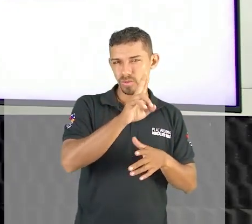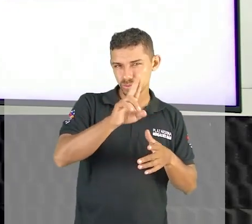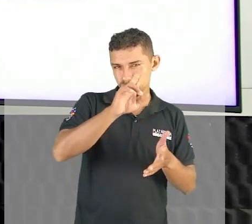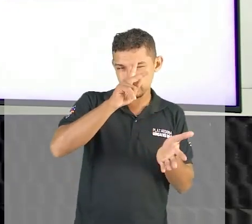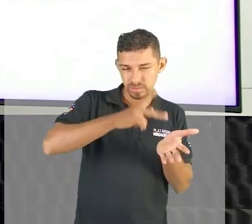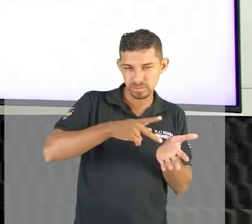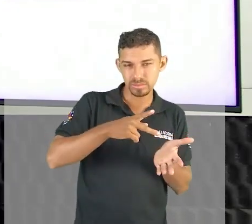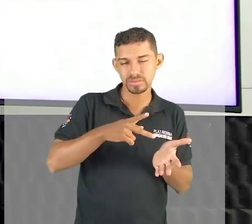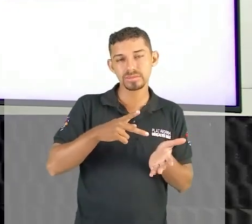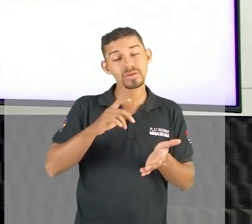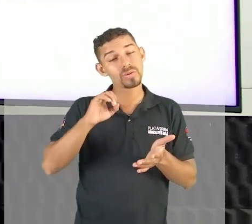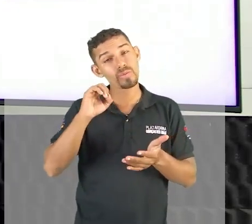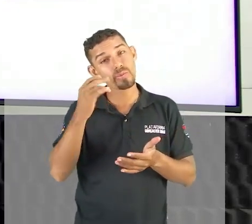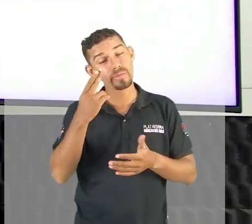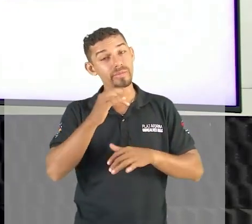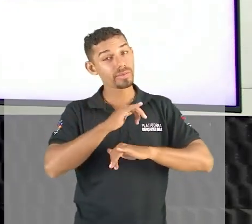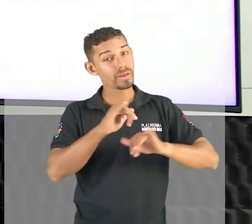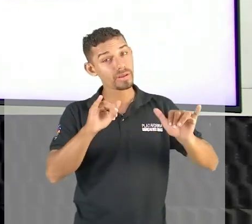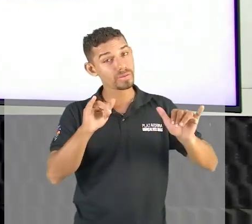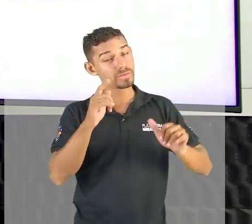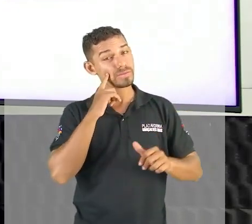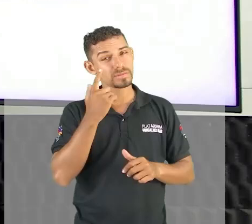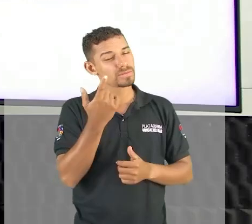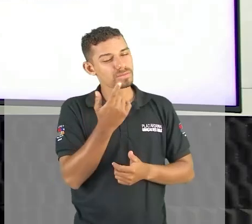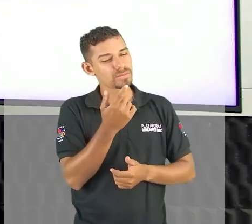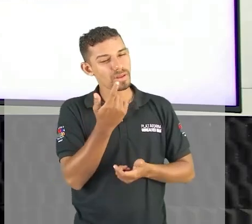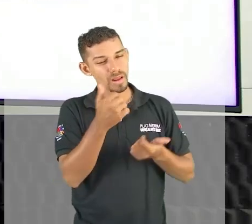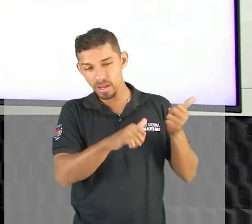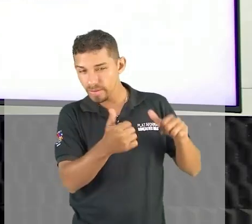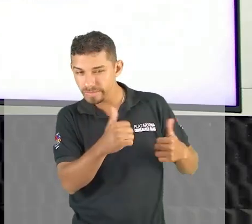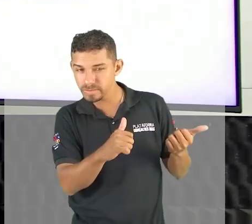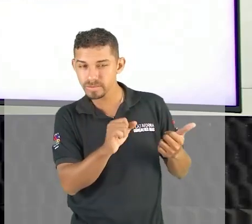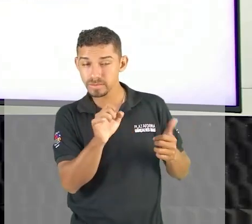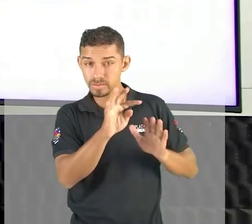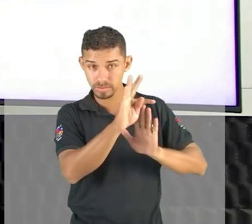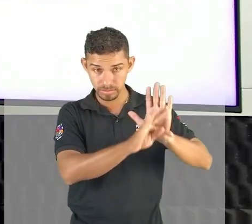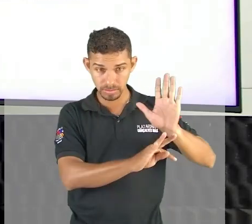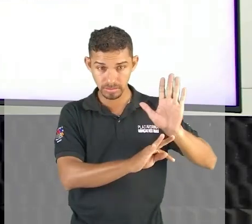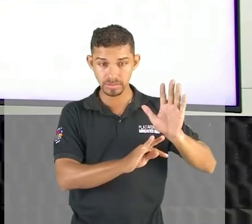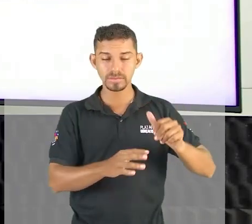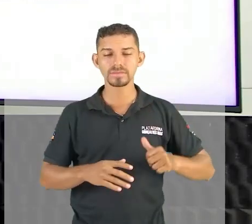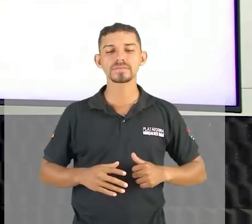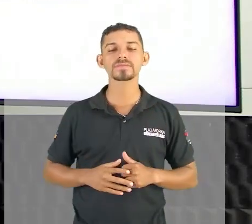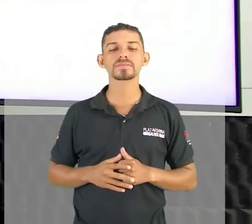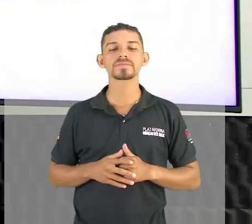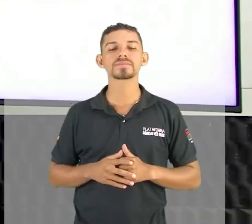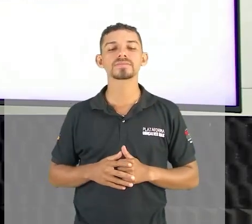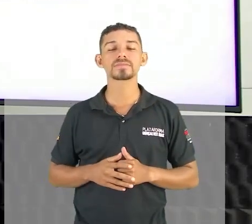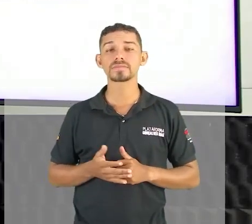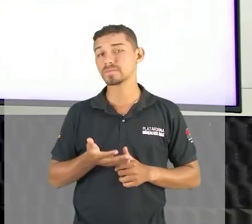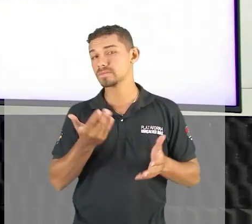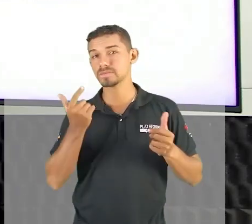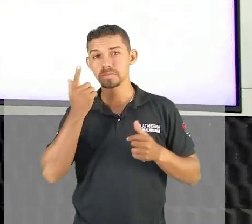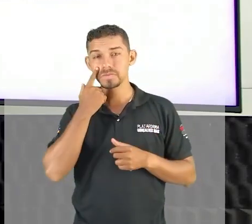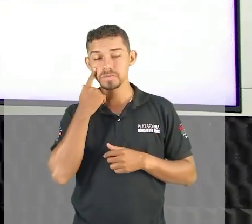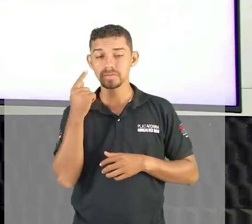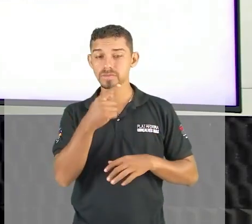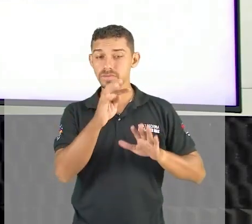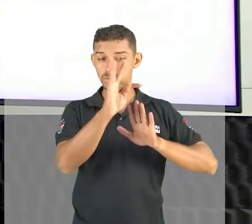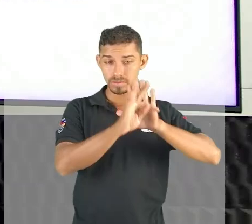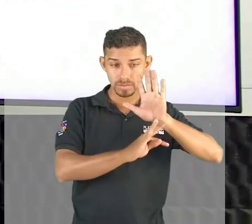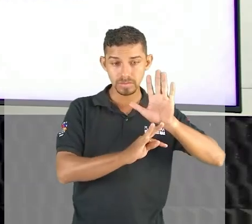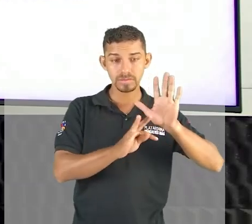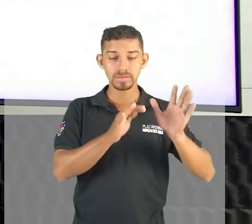Ou melhor essa informação dessa impossibilidade a gente verifica no texto isso Então vamos conferir o texto pra gente poder